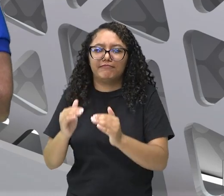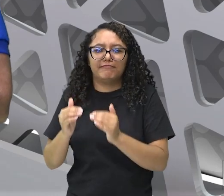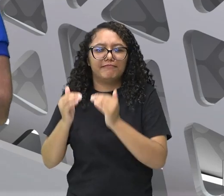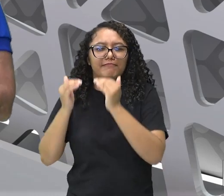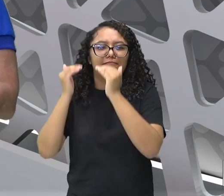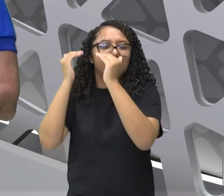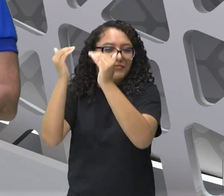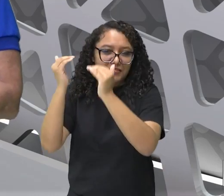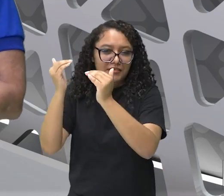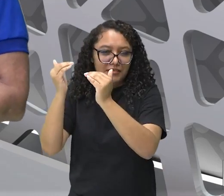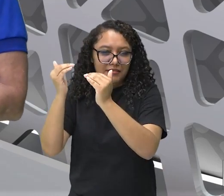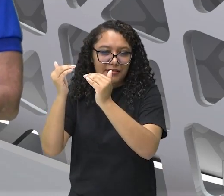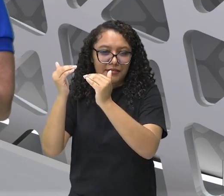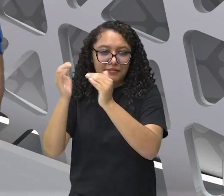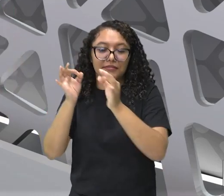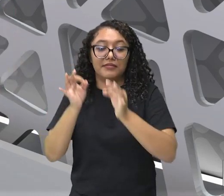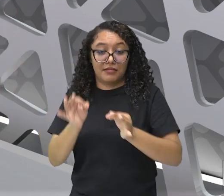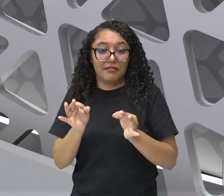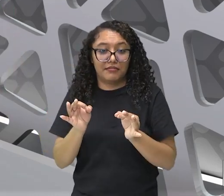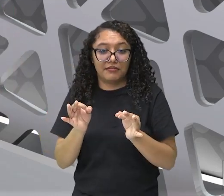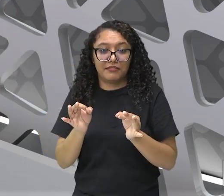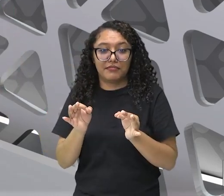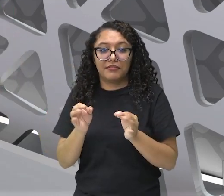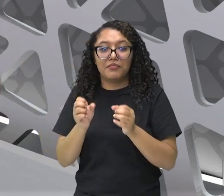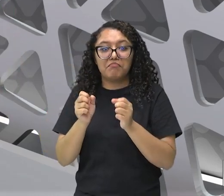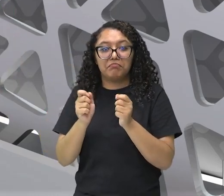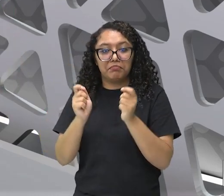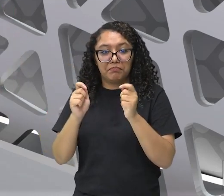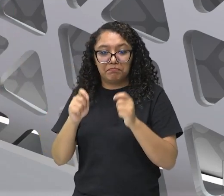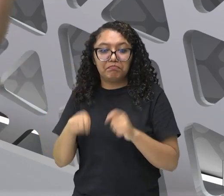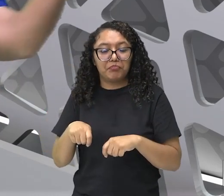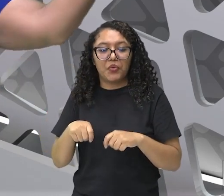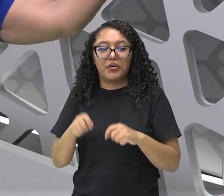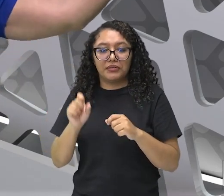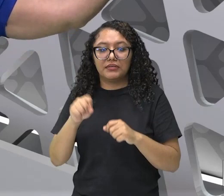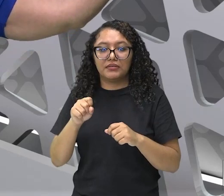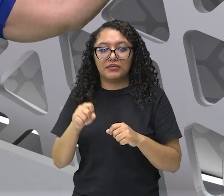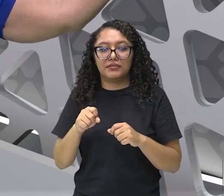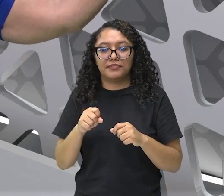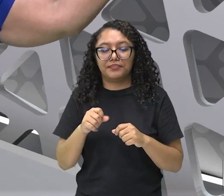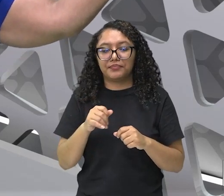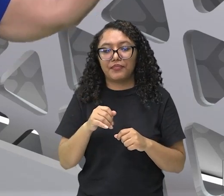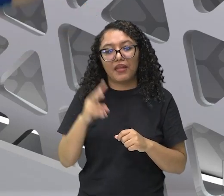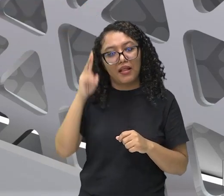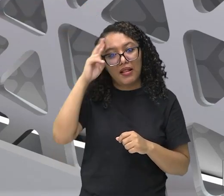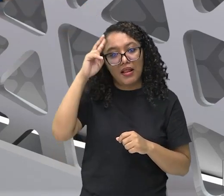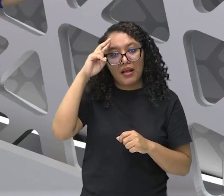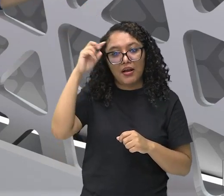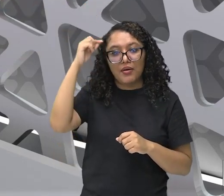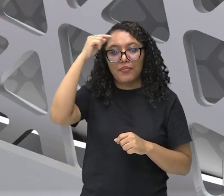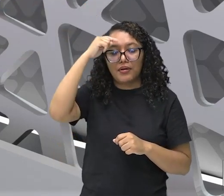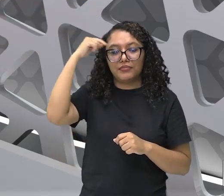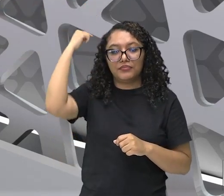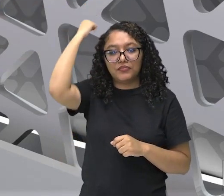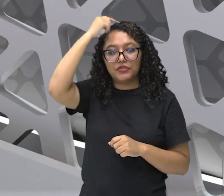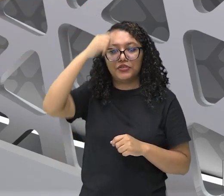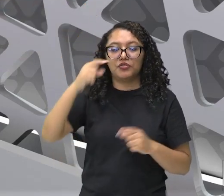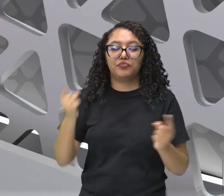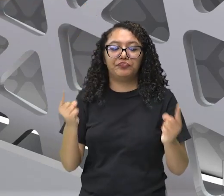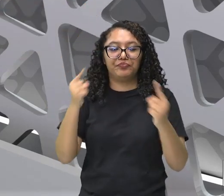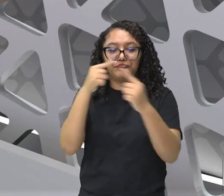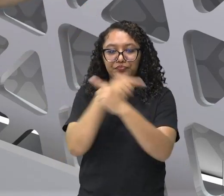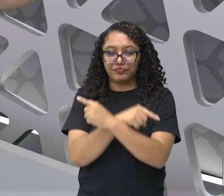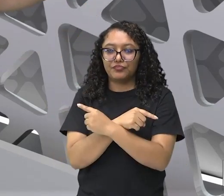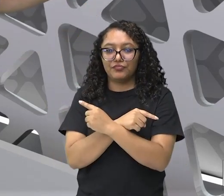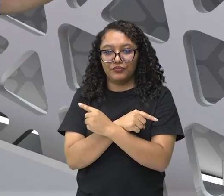transcendência. Lembram quando eu disse para vocês que Santo Agostinho antagonizou as duas? Colocou uma para lá e outra para